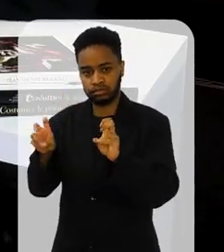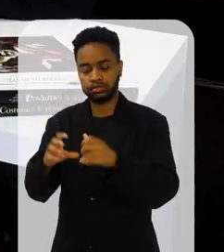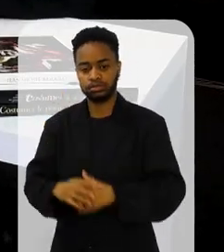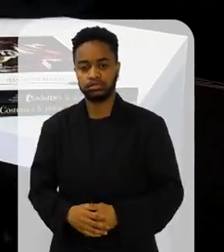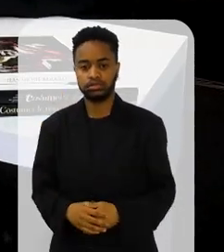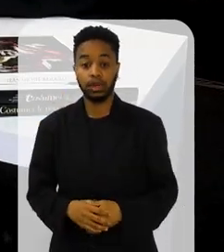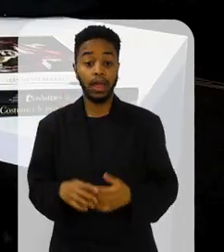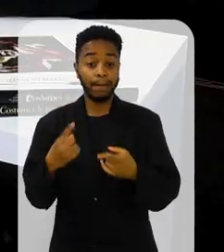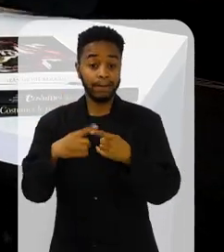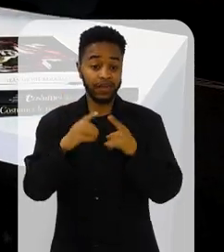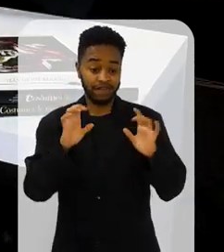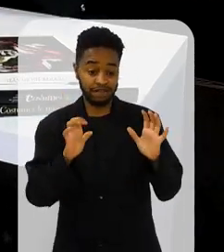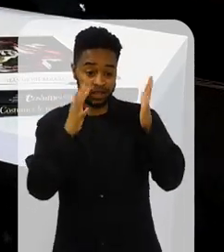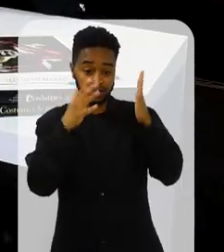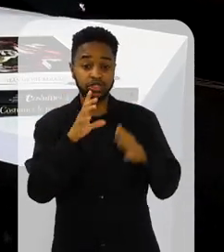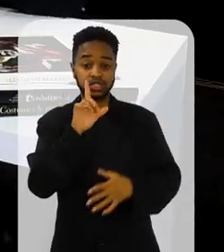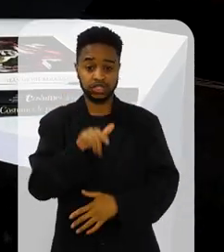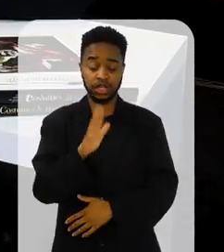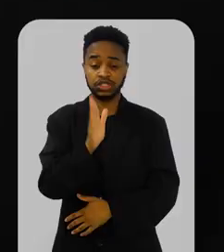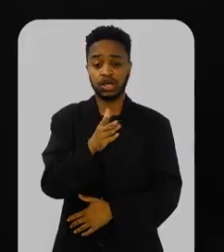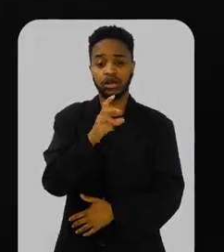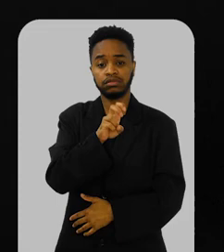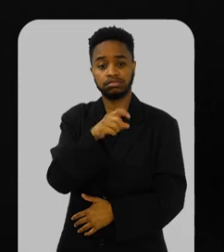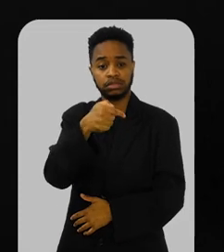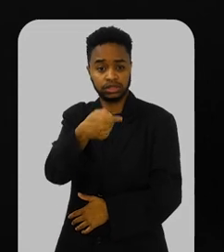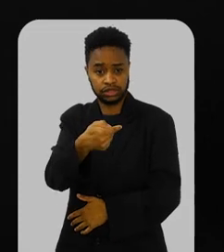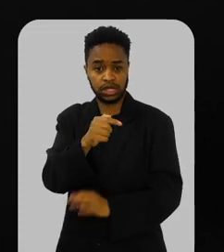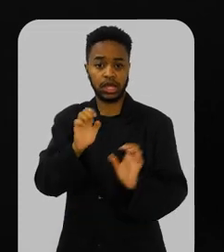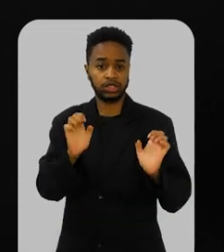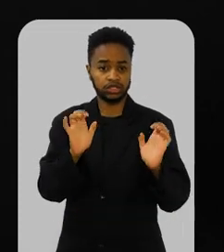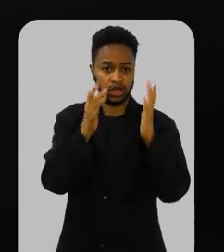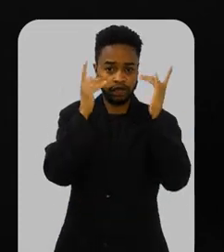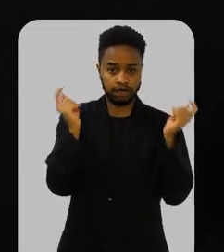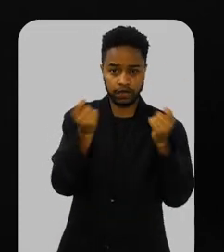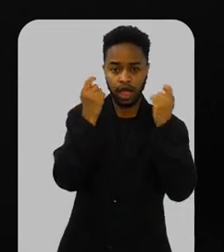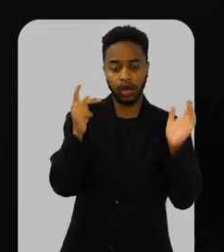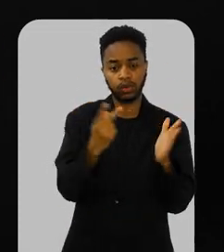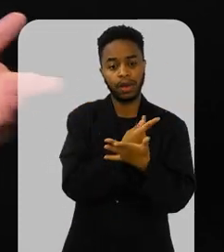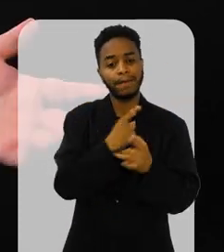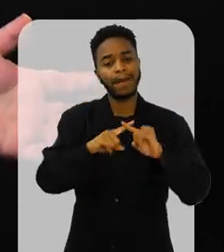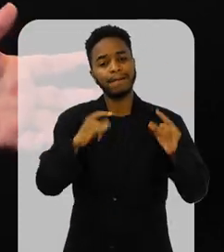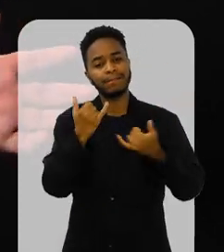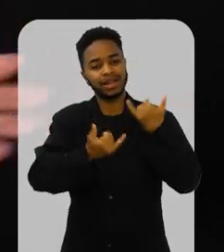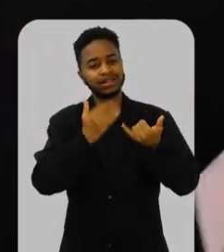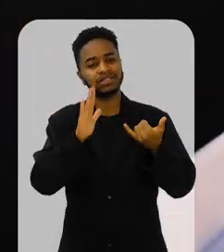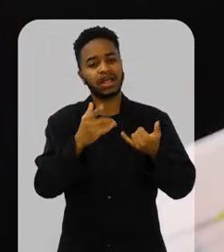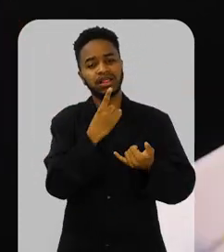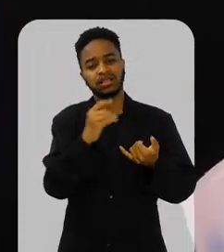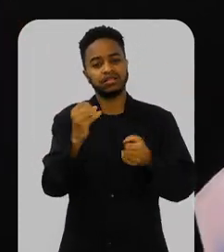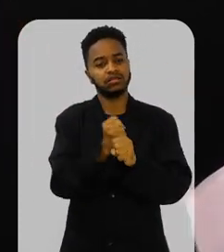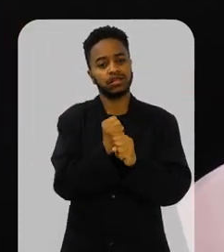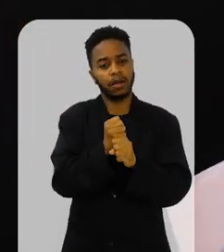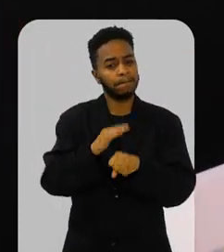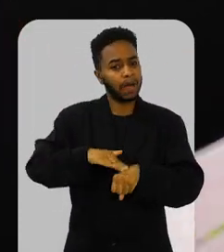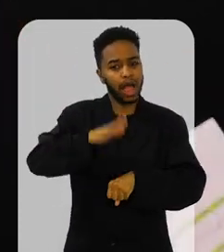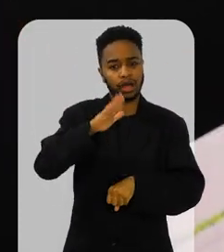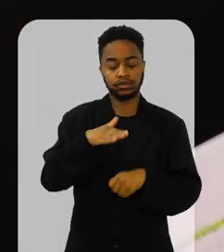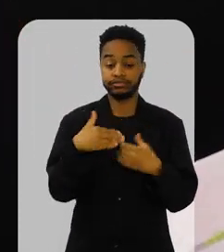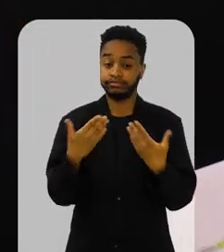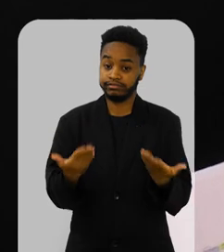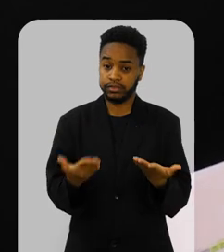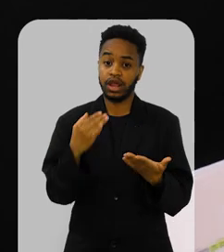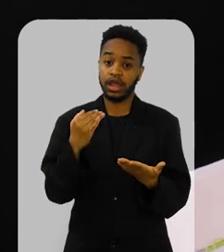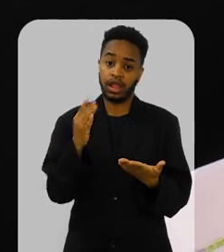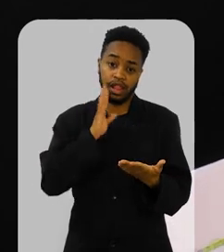de uma festa que está na 57ª edição, né, do Festival em Si dos Bois, mas de uma brincadeira que tem mais de 100 anos, né? Então, isso